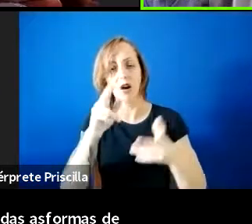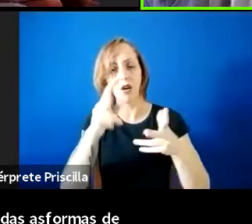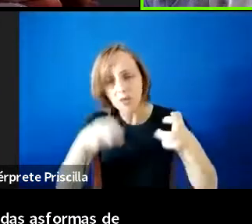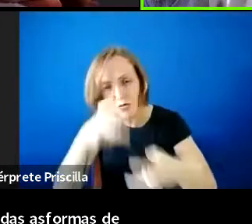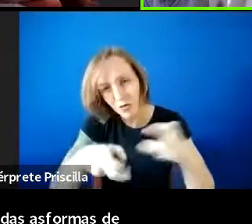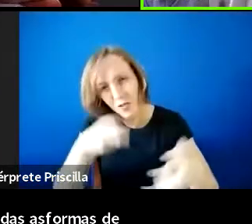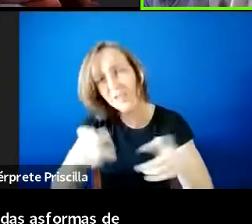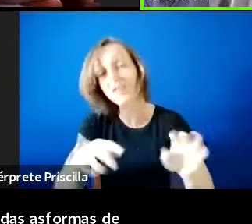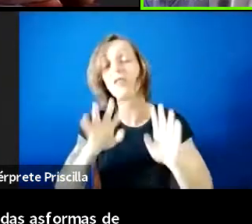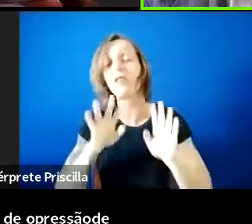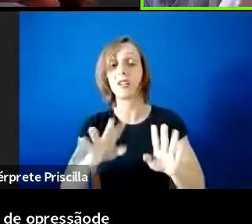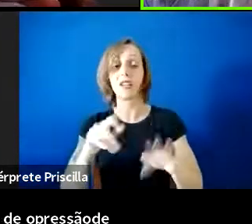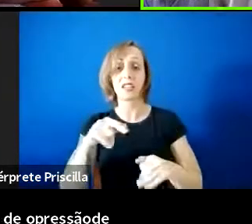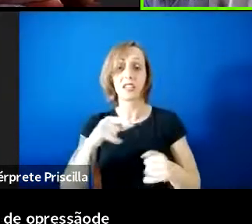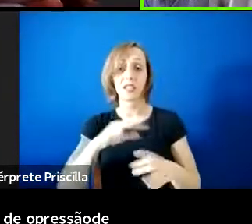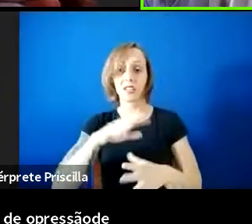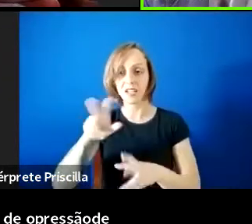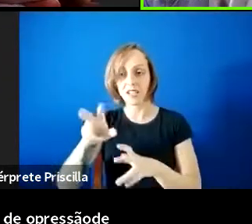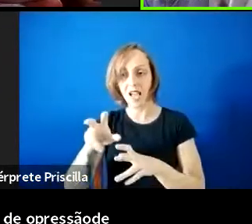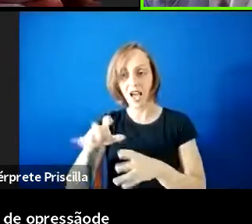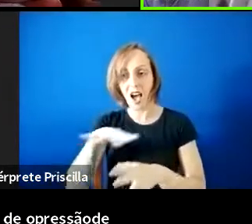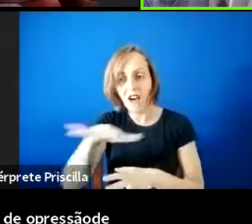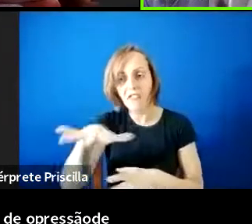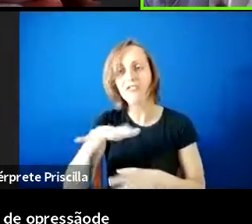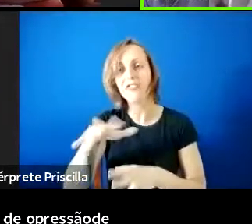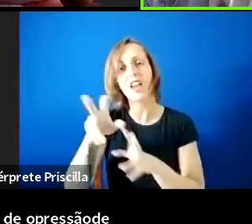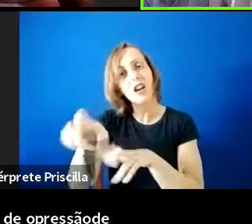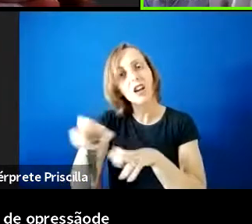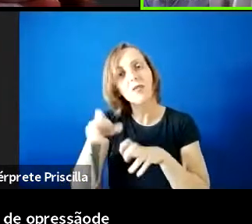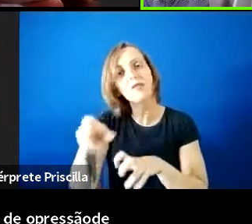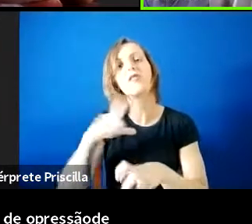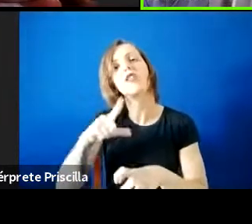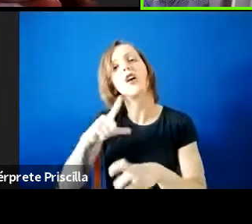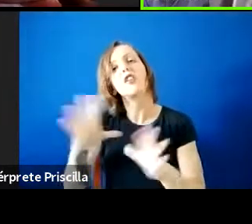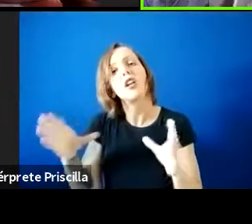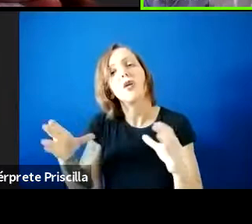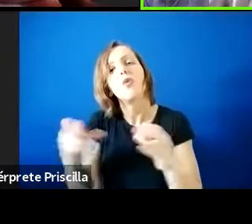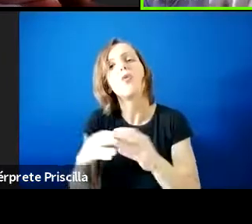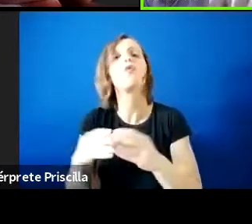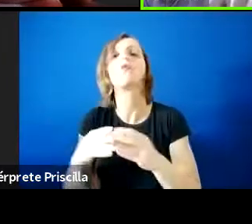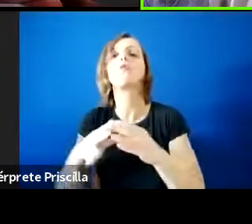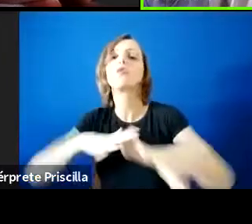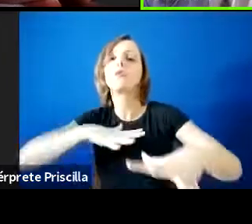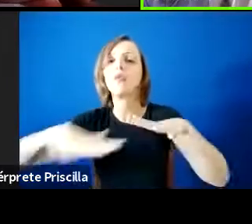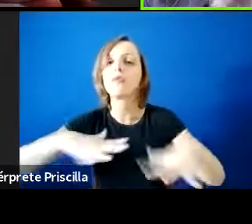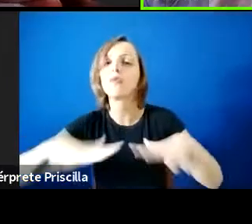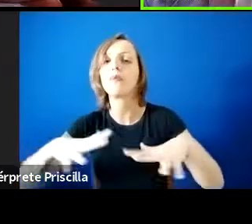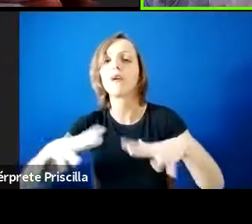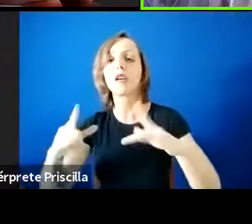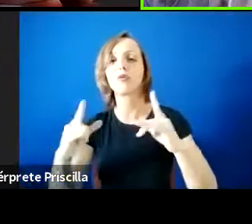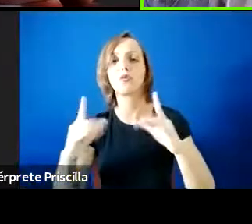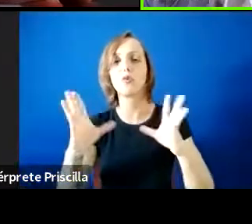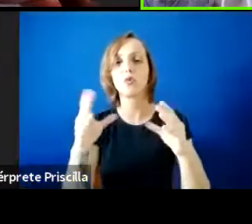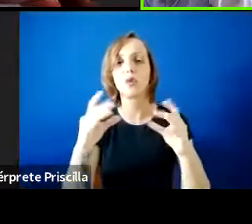um conjunto de movimentos, de entidades que têm